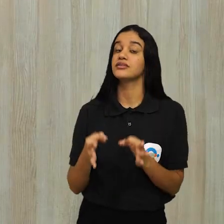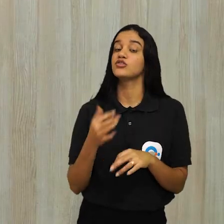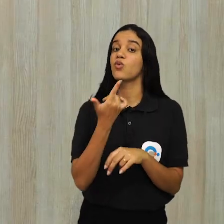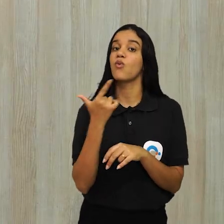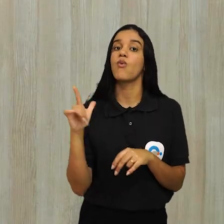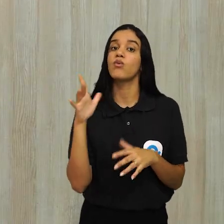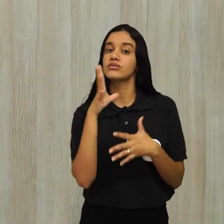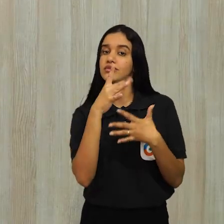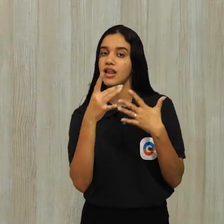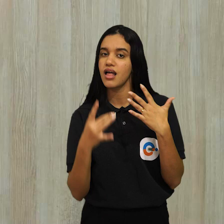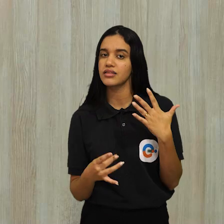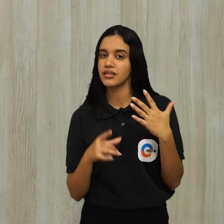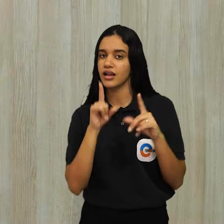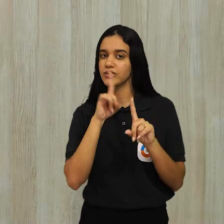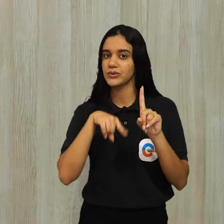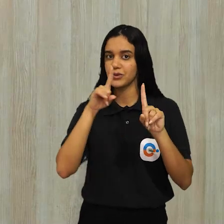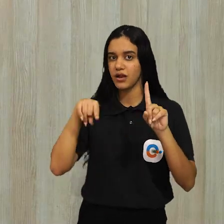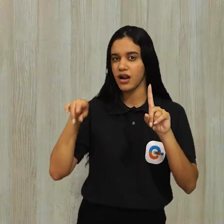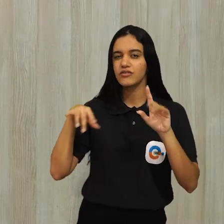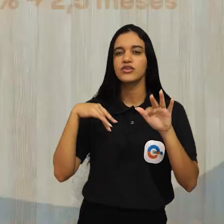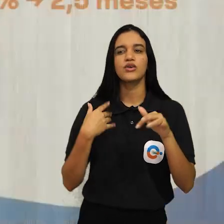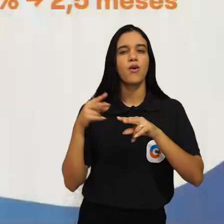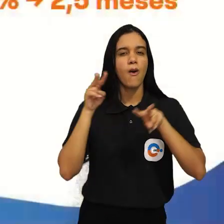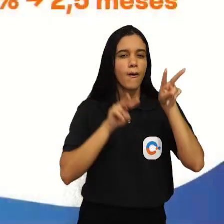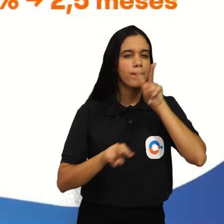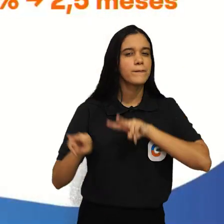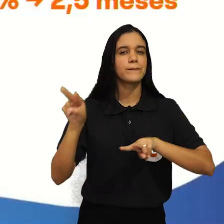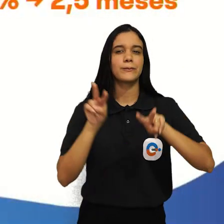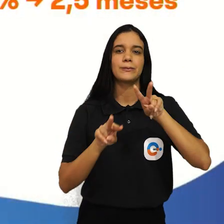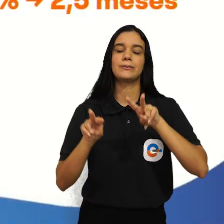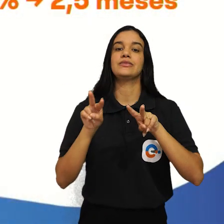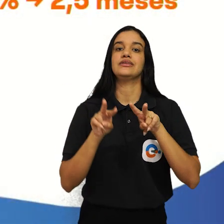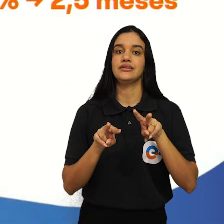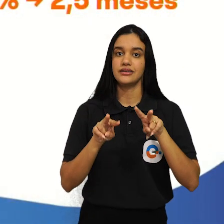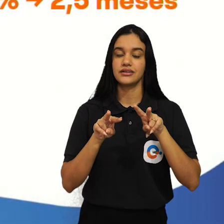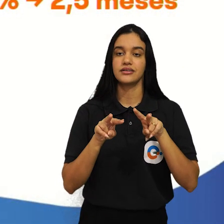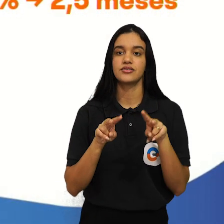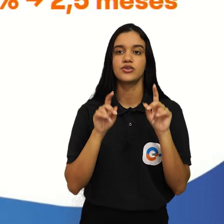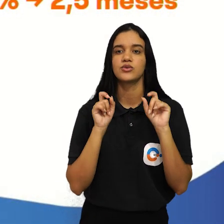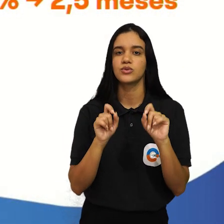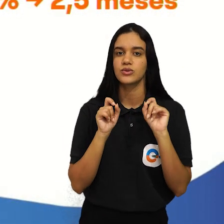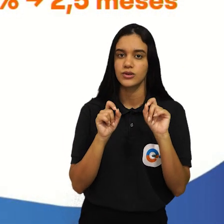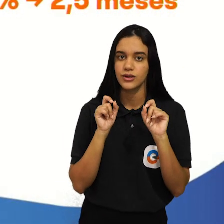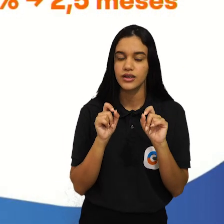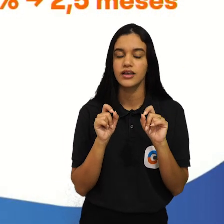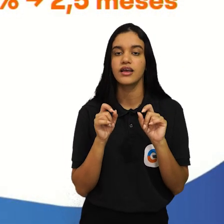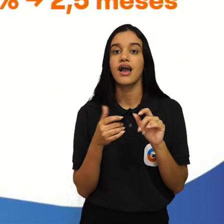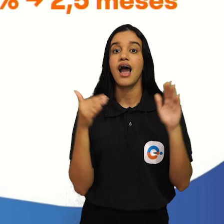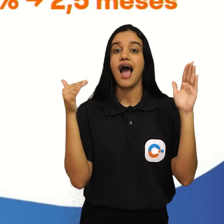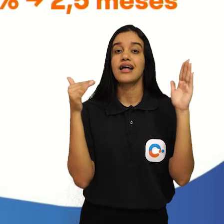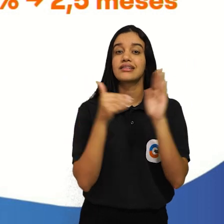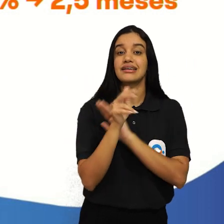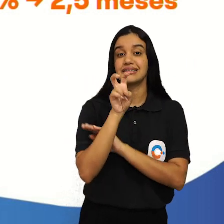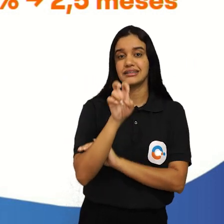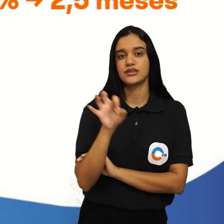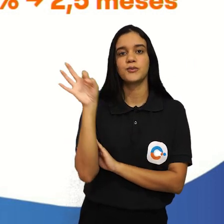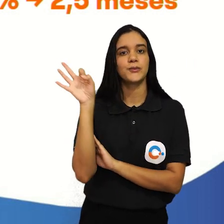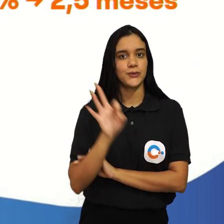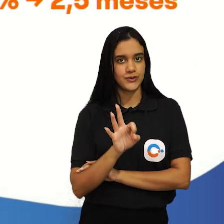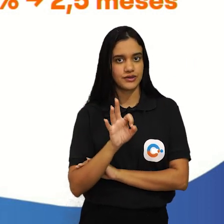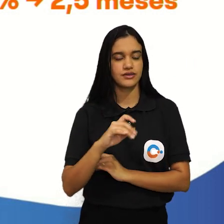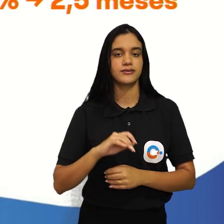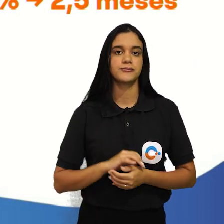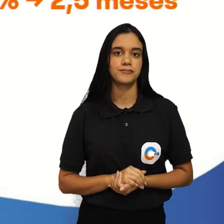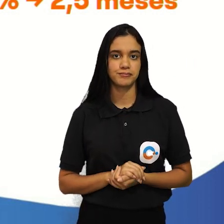outro detalhe neste gráfico. Observem que a porcentagem vai somente até